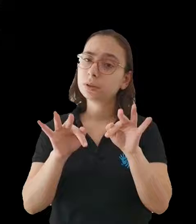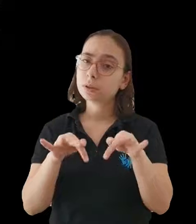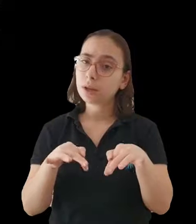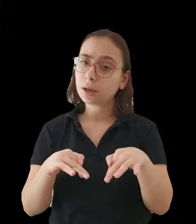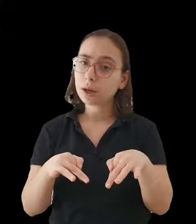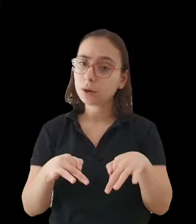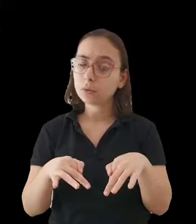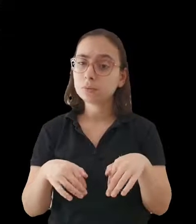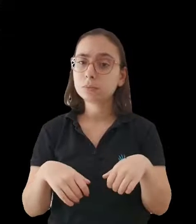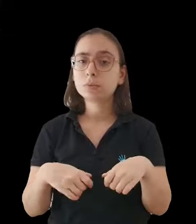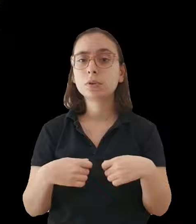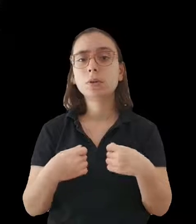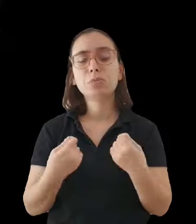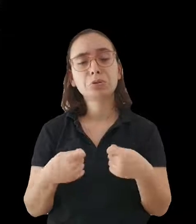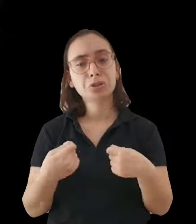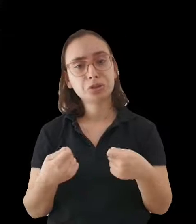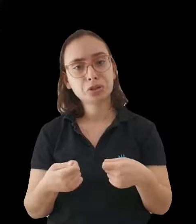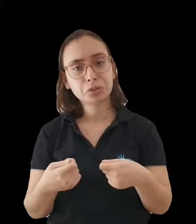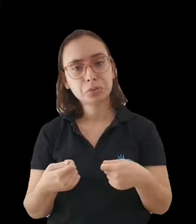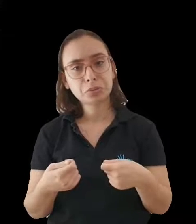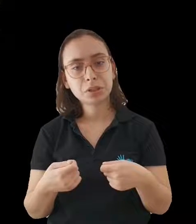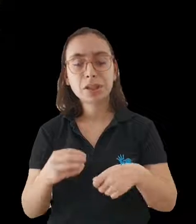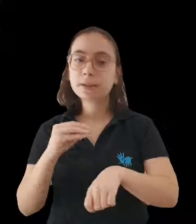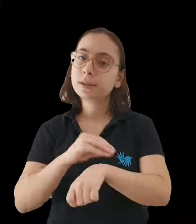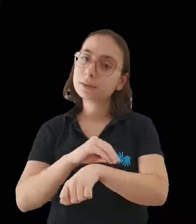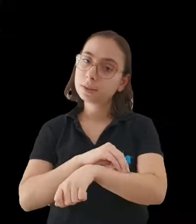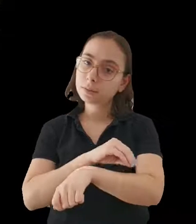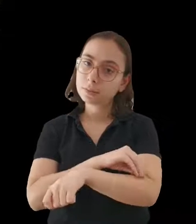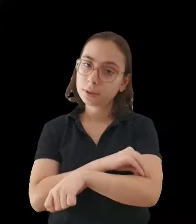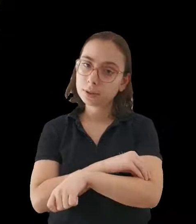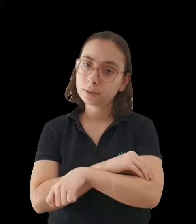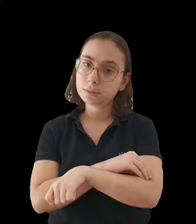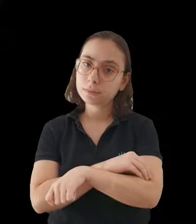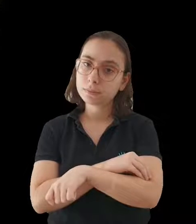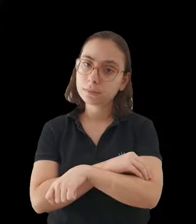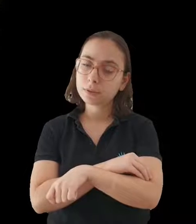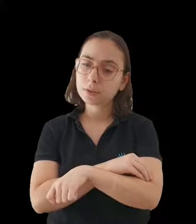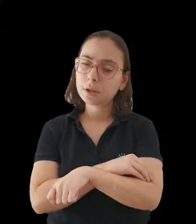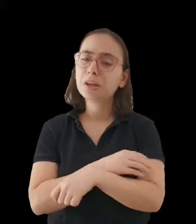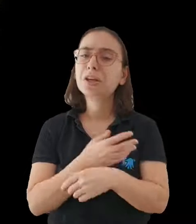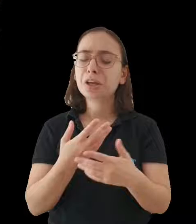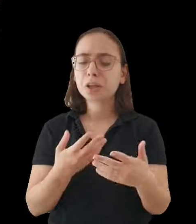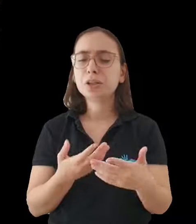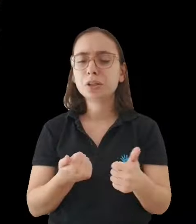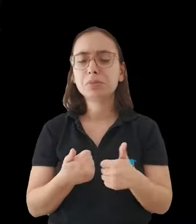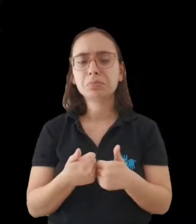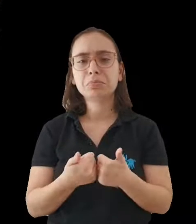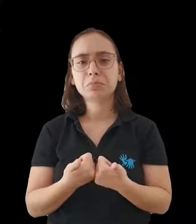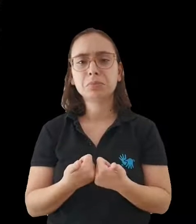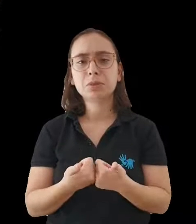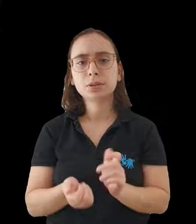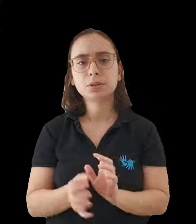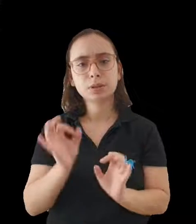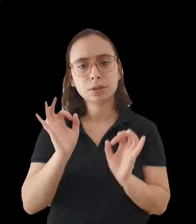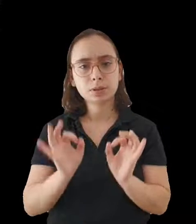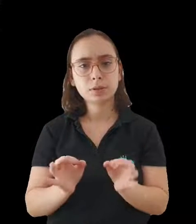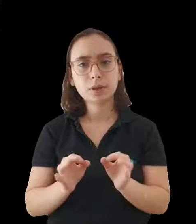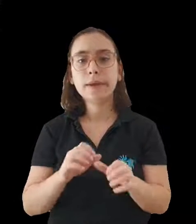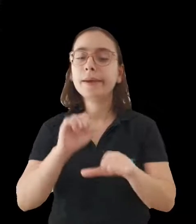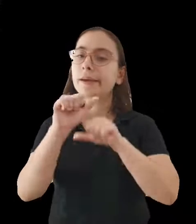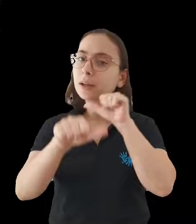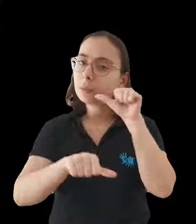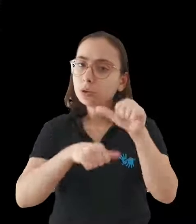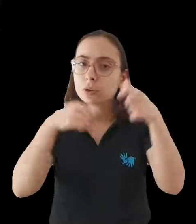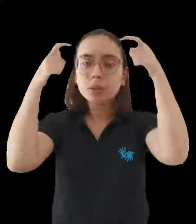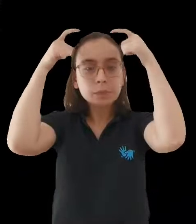desafio, e essa sapinha, ele confia na sapinha, né? E a sapinha vira princesa. E